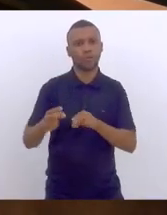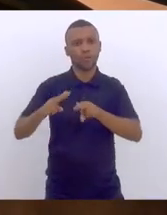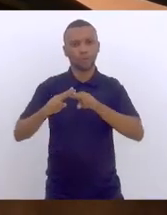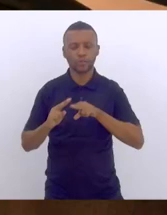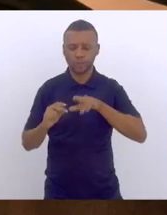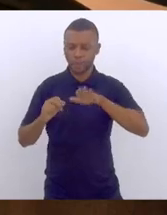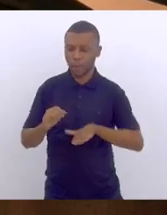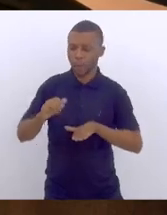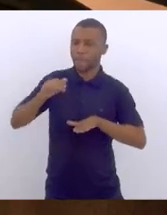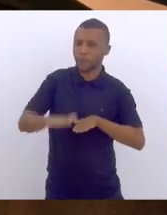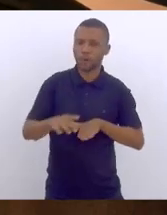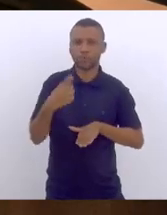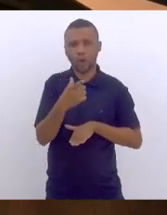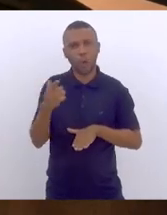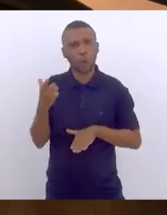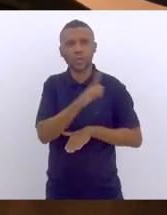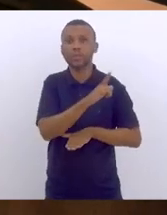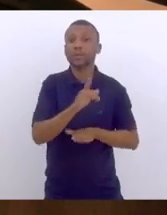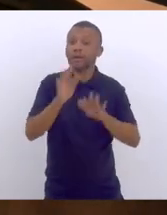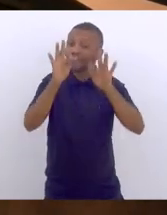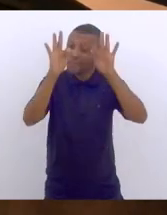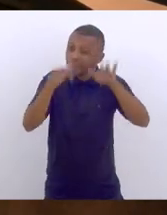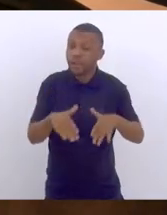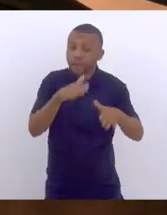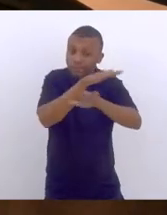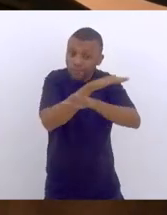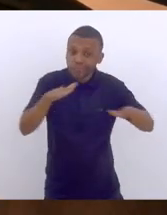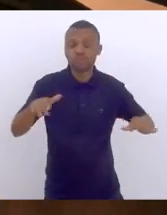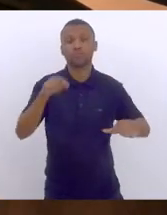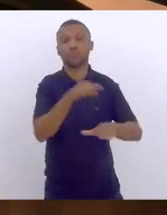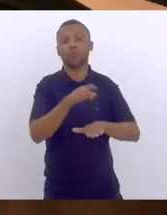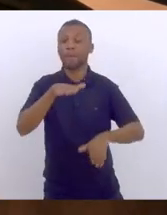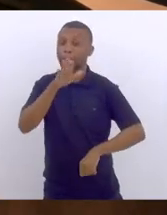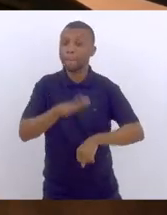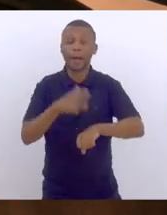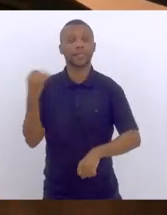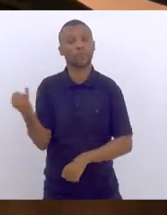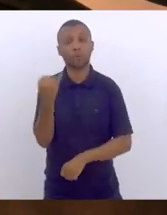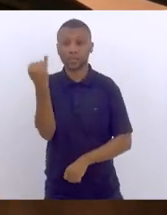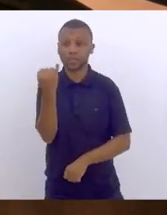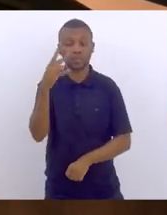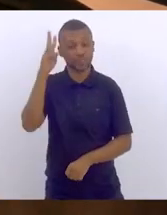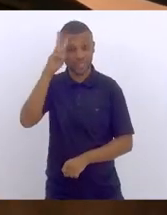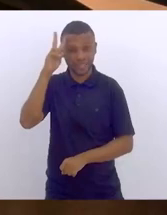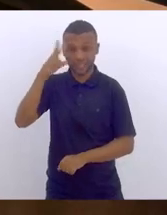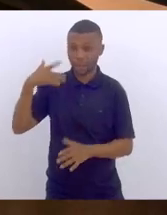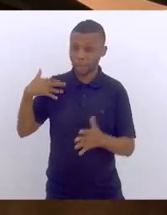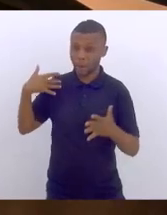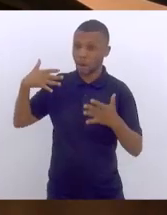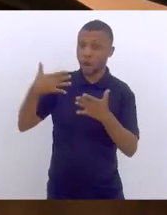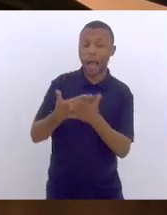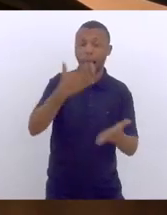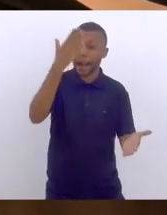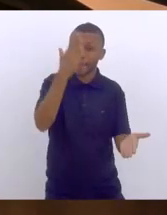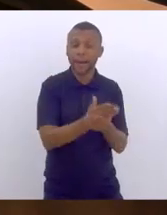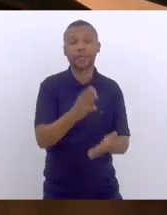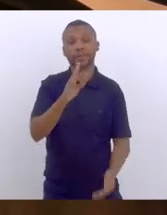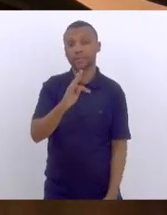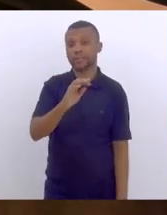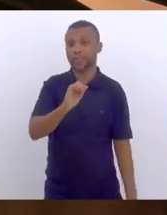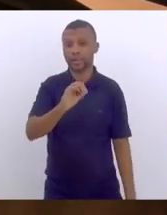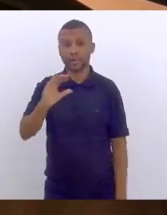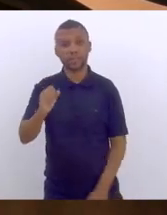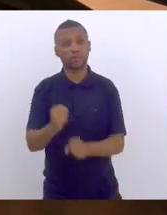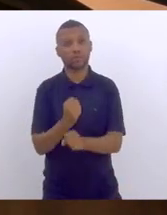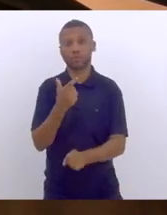temos. Nós demos que, ao fim e ao cabo, o que é de mais importante nessa história, pessoal, é acabar com esse TAC de 2011,